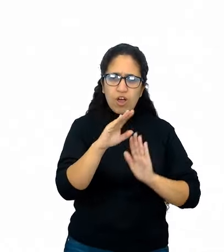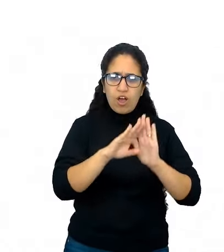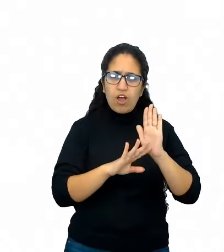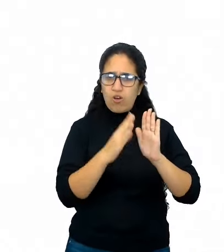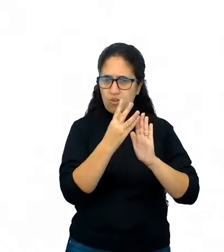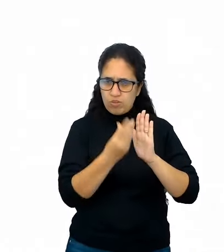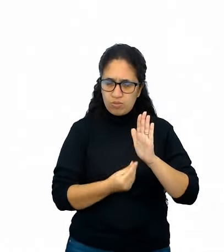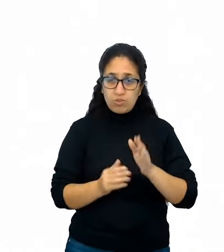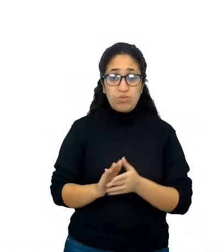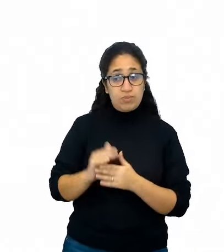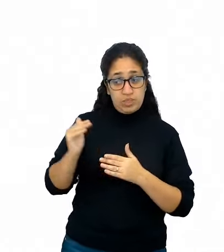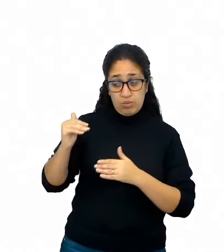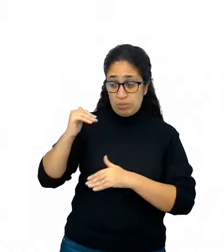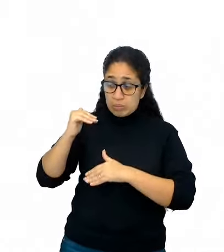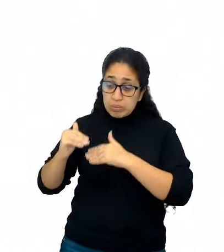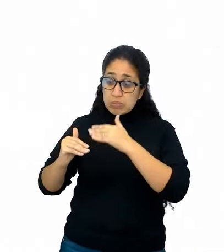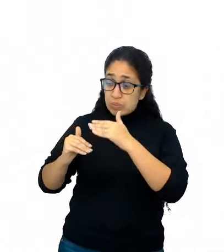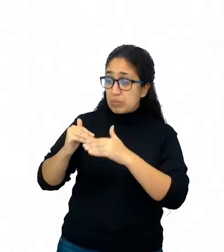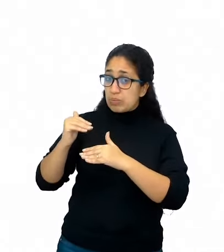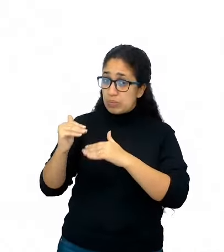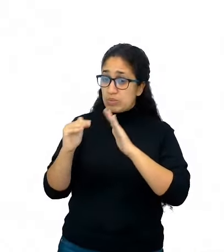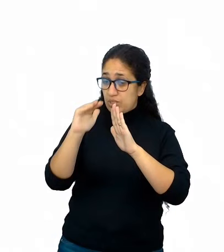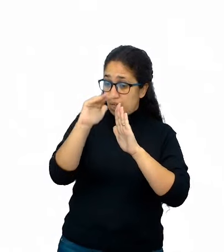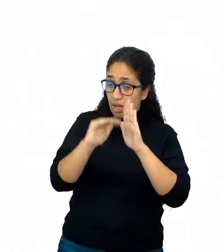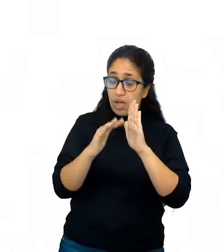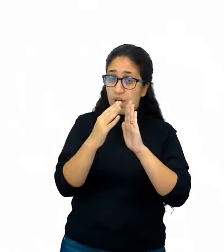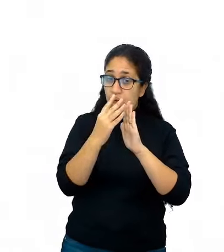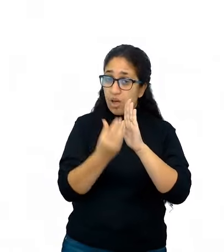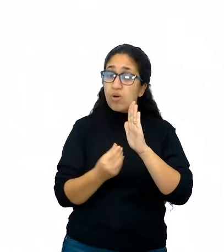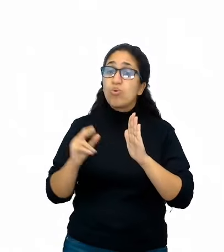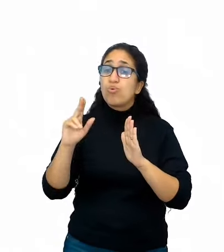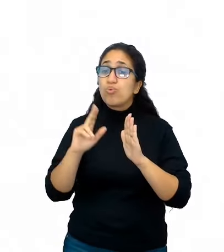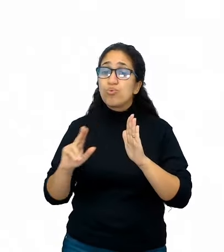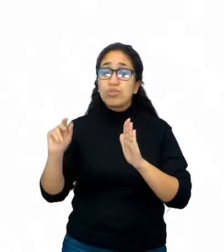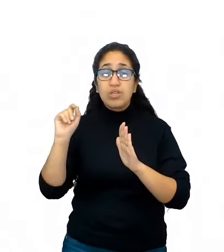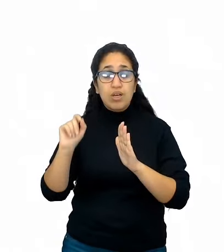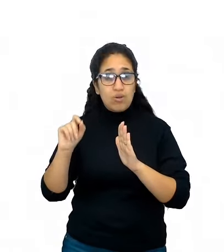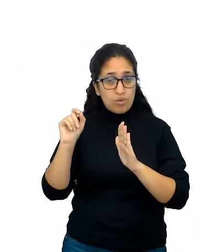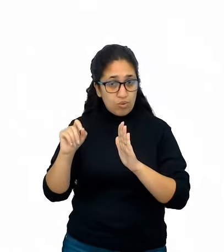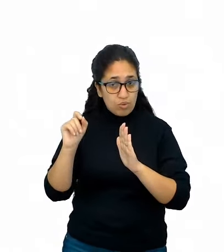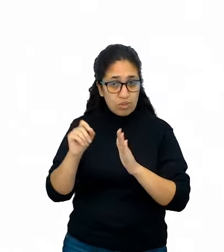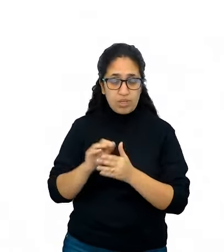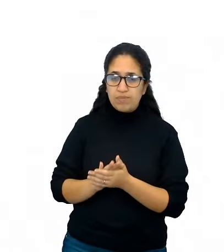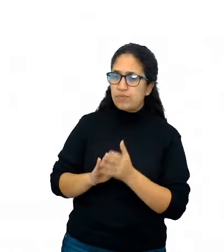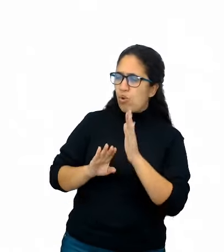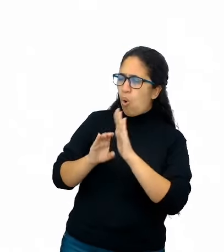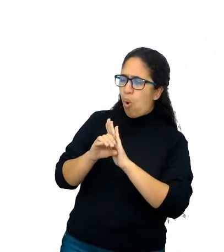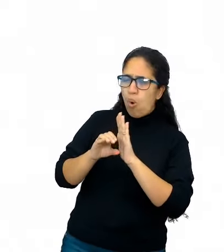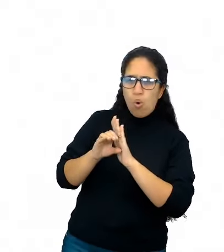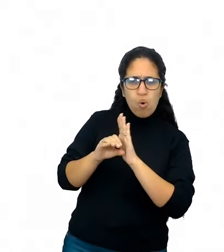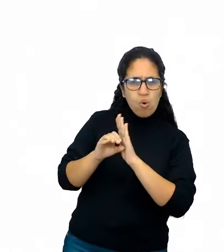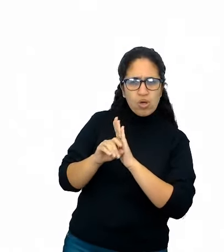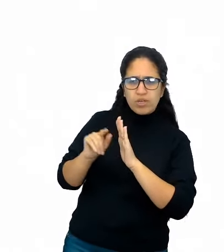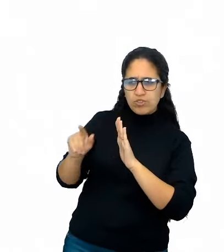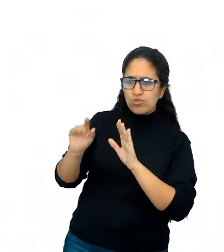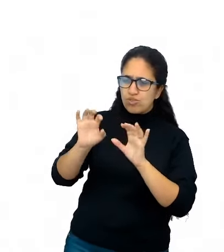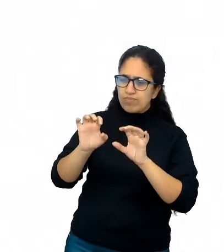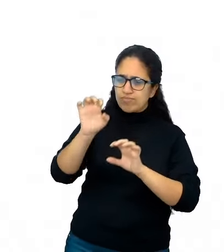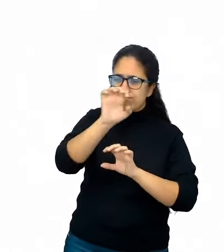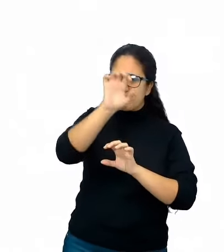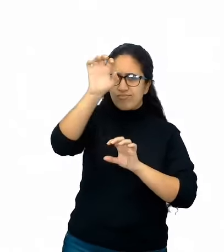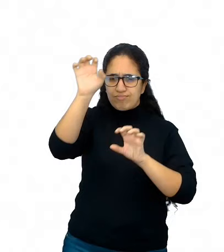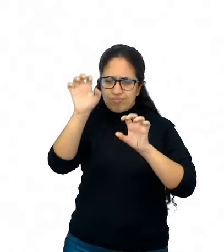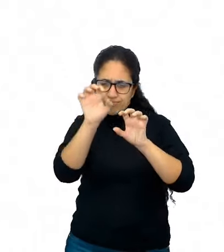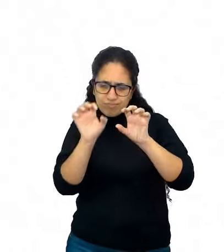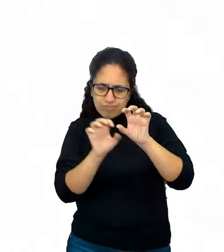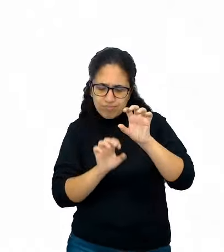para realizar o processo de algoritmo, usa-se a ferramenta Conceitos e Pressupostos de Fluxograma,